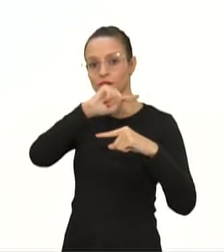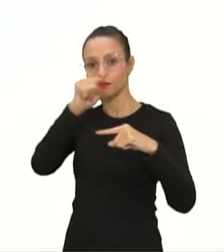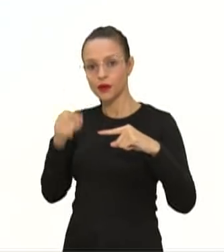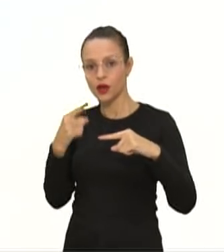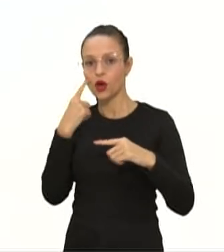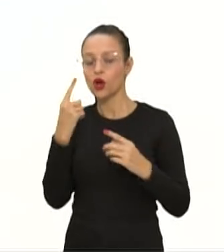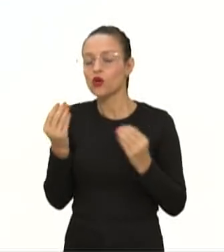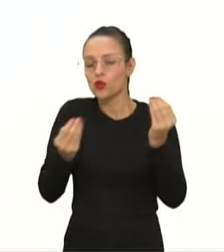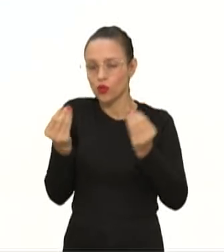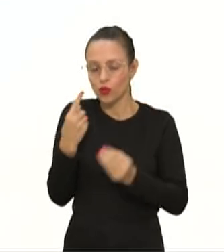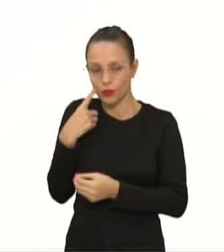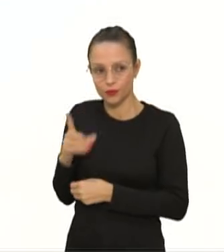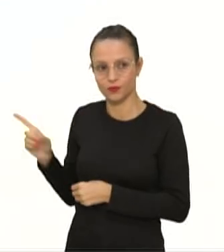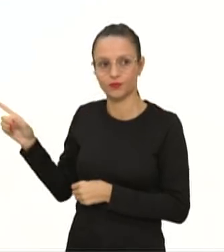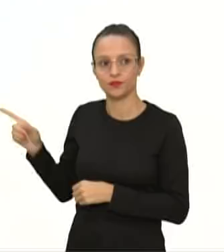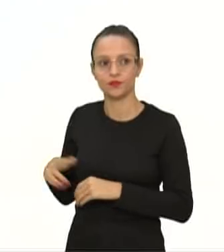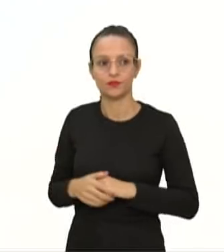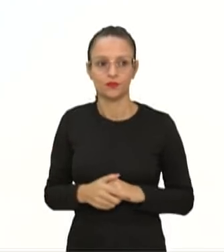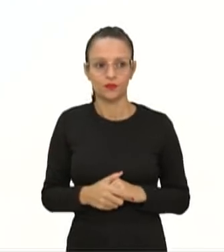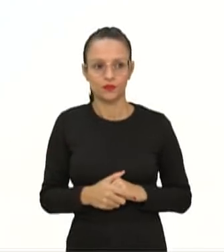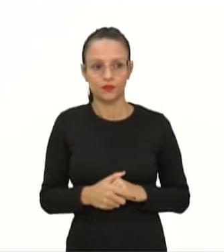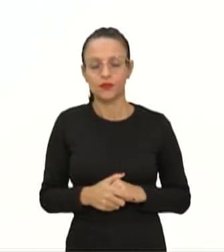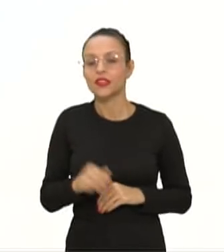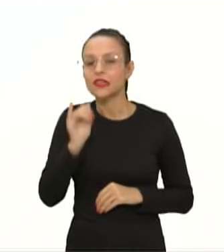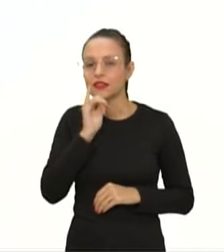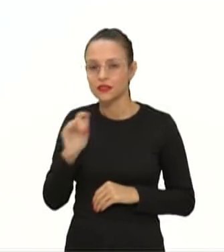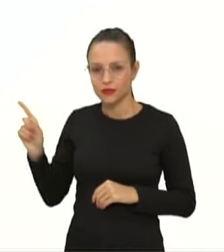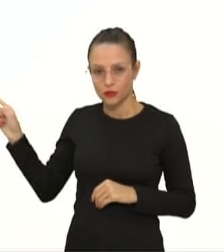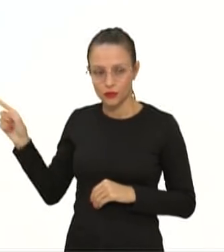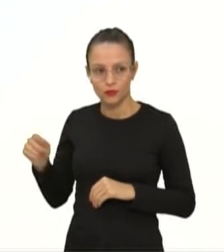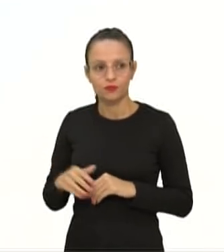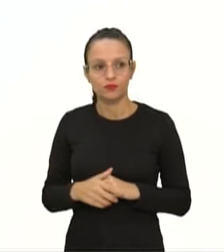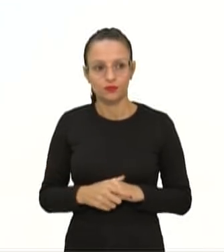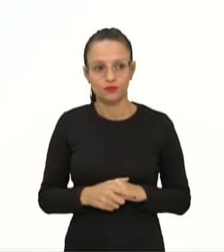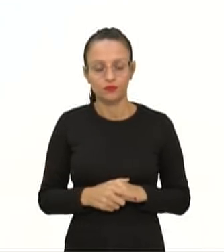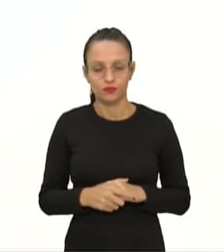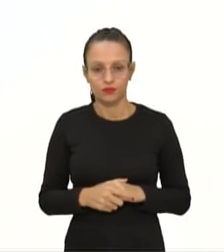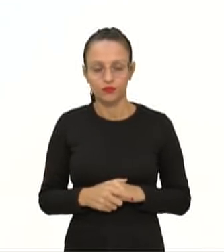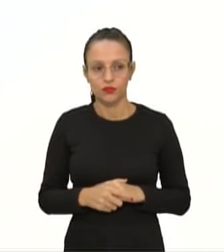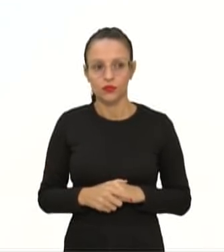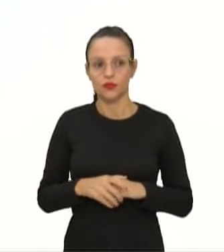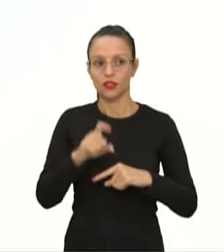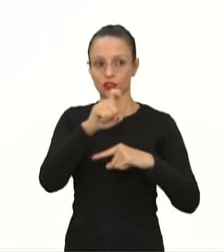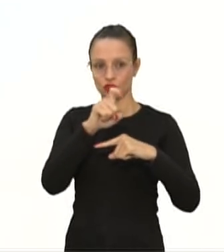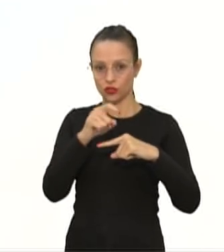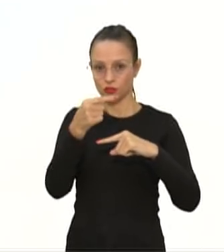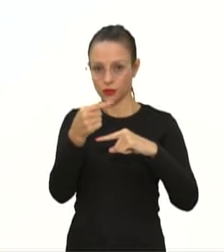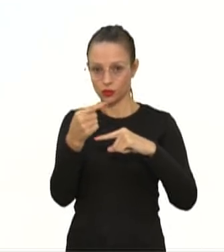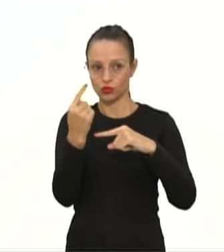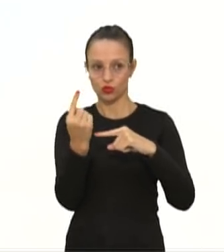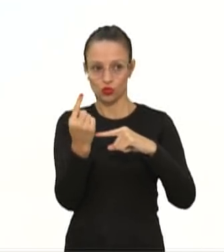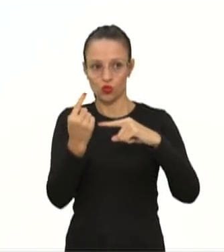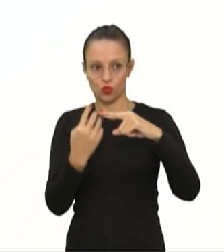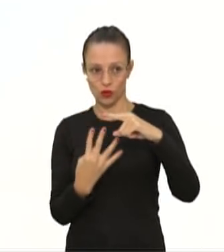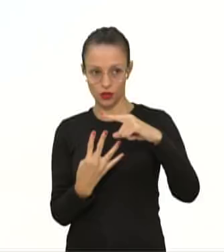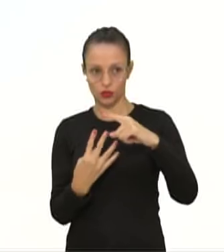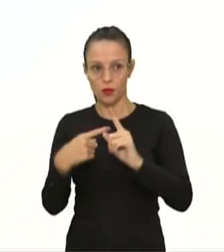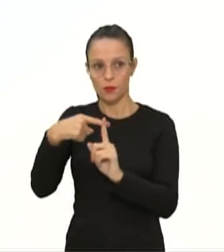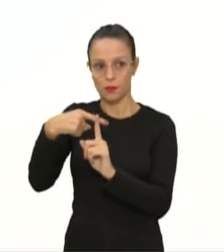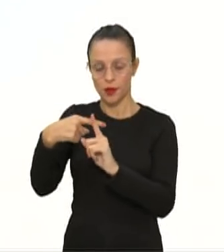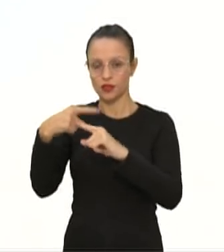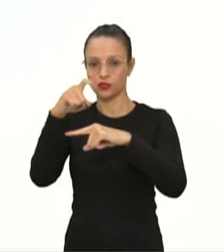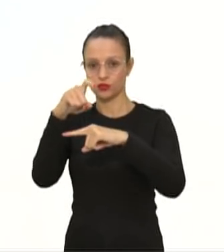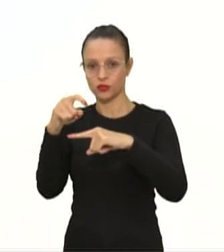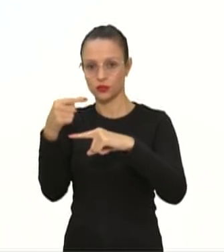como é que vai ficar. Eu tenho um exemplo aqui. Tá? X menos 1 sobre 4